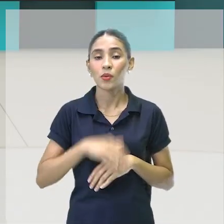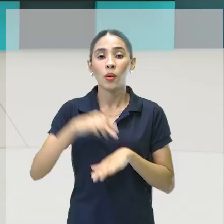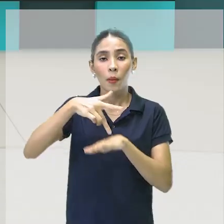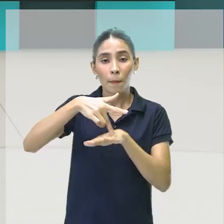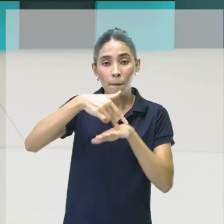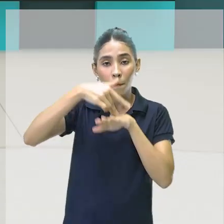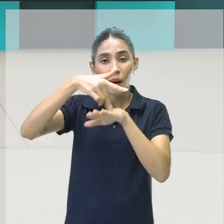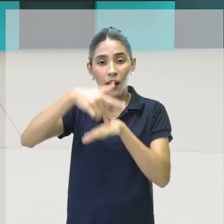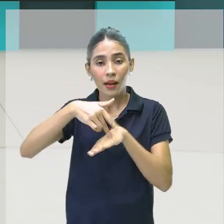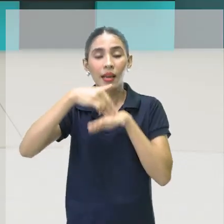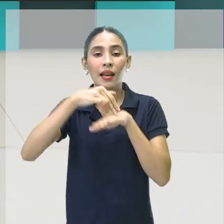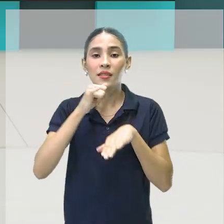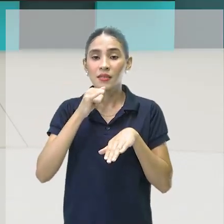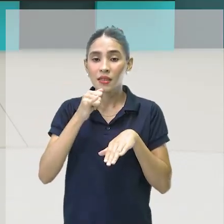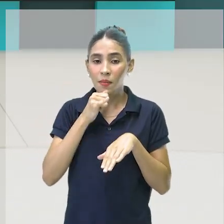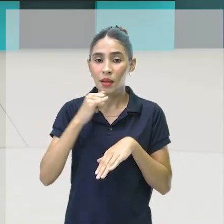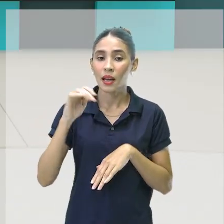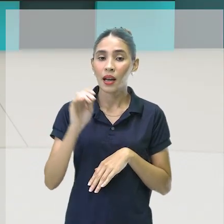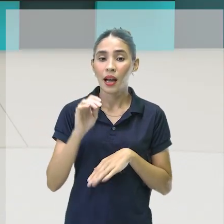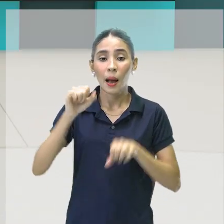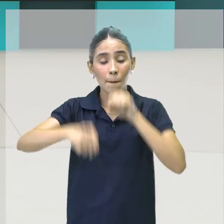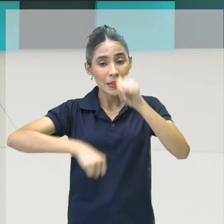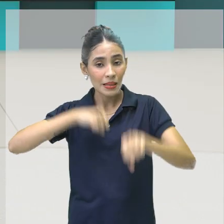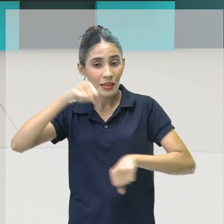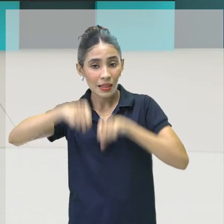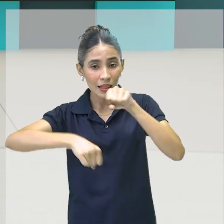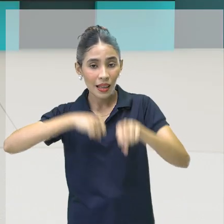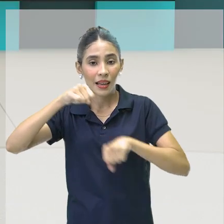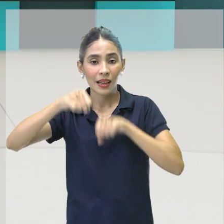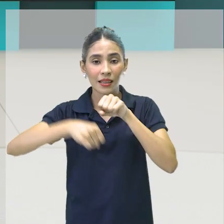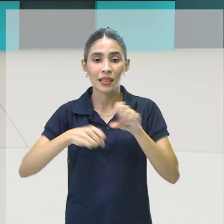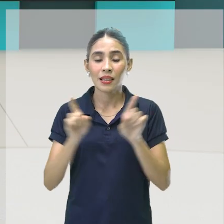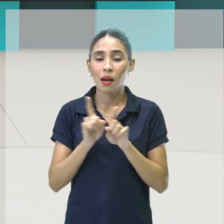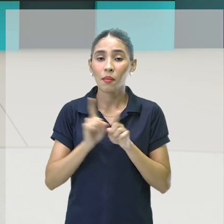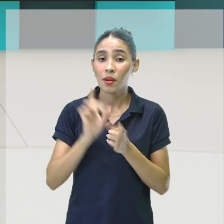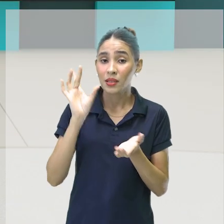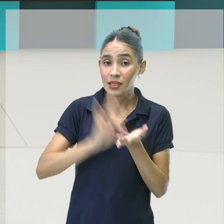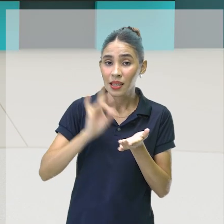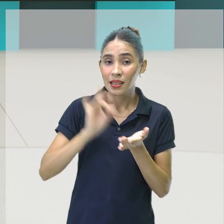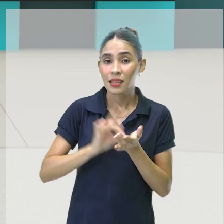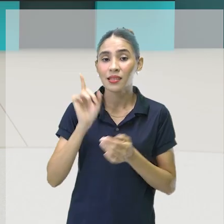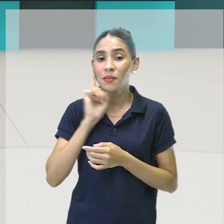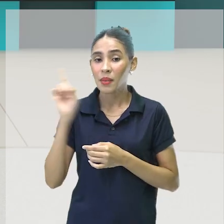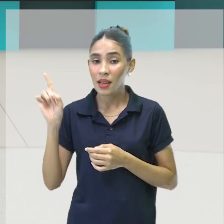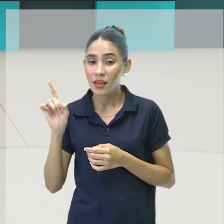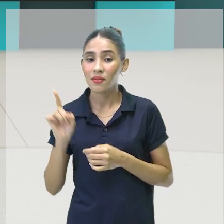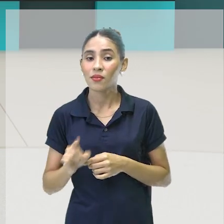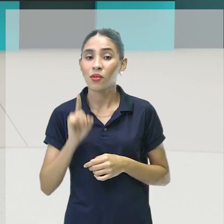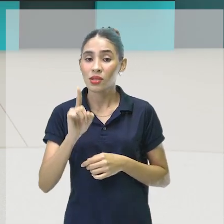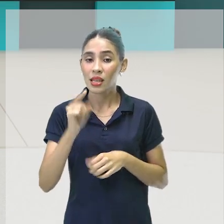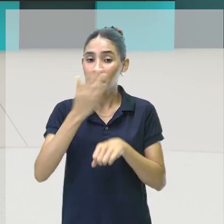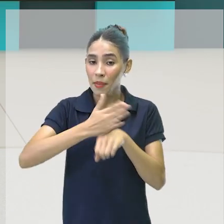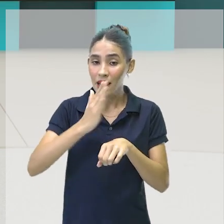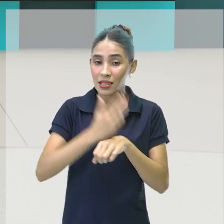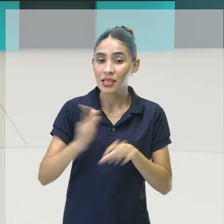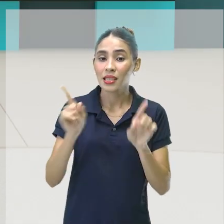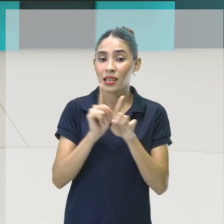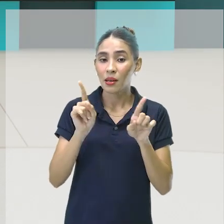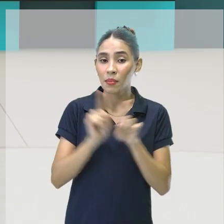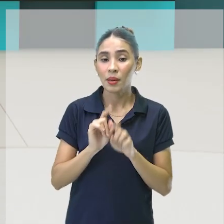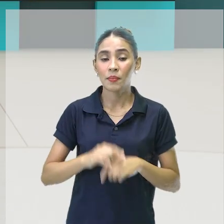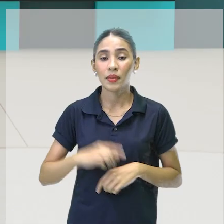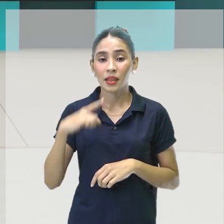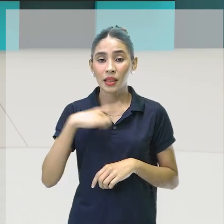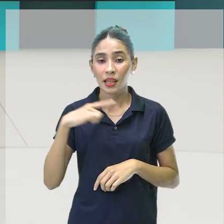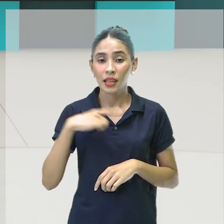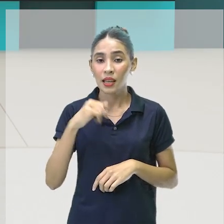skate, o patins, a bike. Eu tenho certeza que aí também vocês praticam bastante. Nós temos